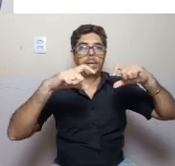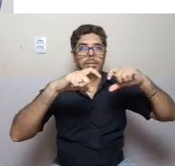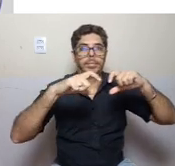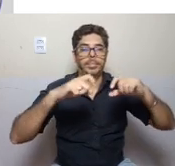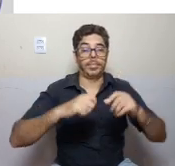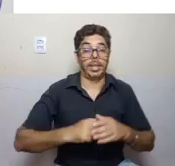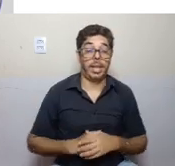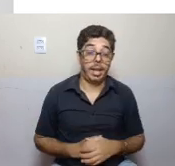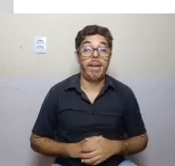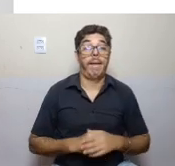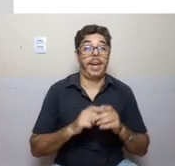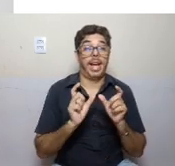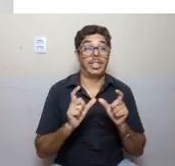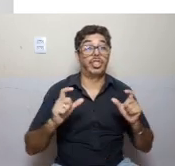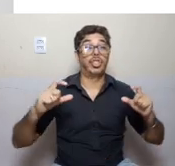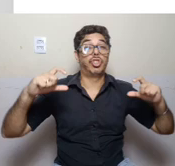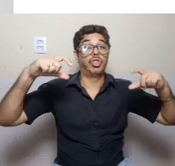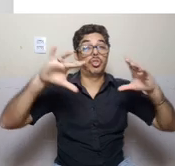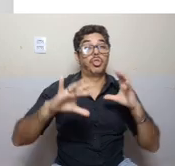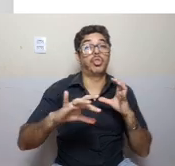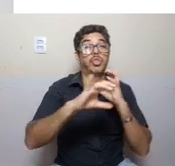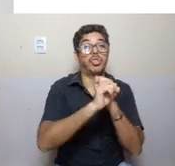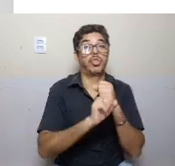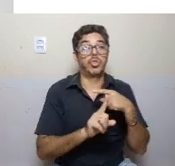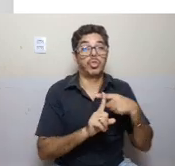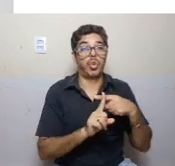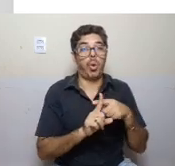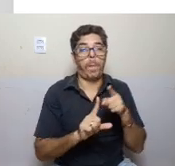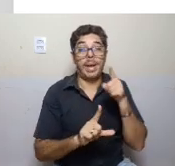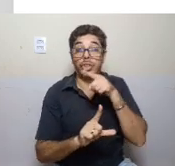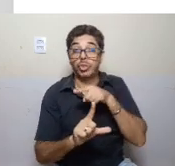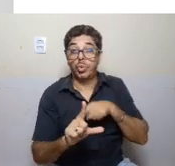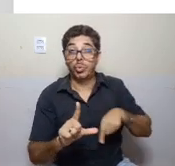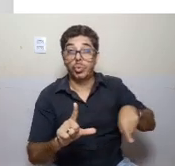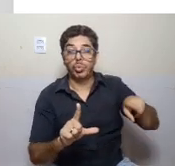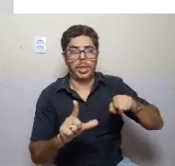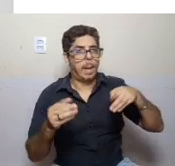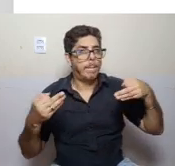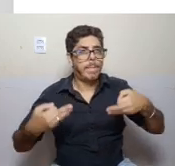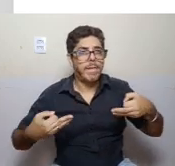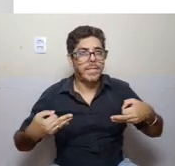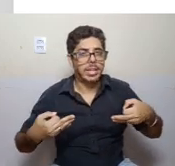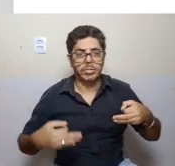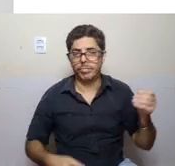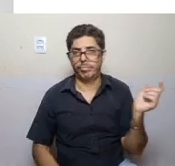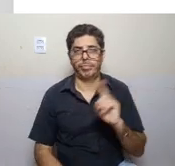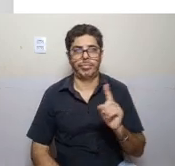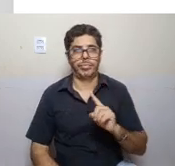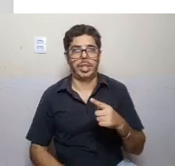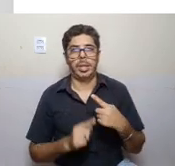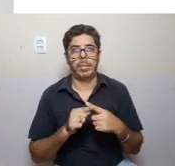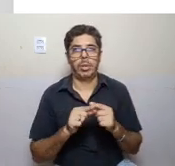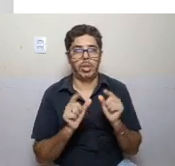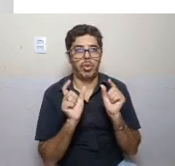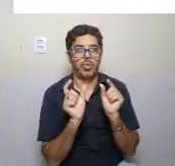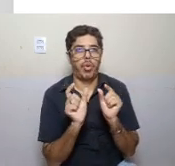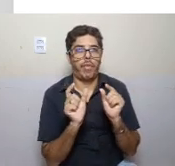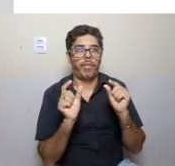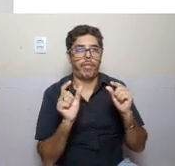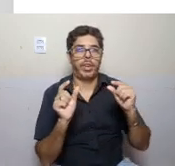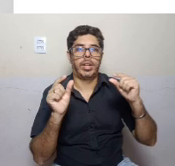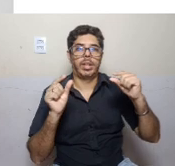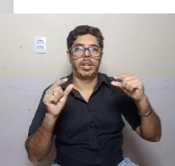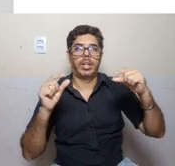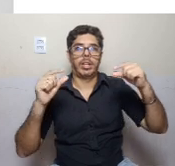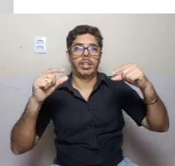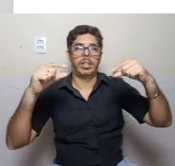de comprimento. De fato, a soma total obtida pela somatória dos elementos finitos não é exata. Isso porque os